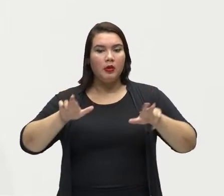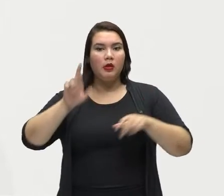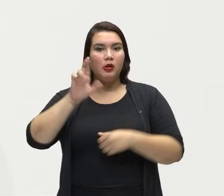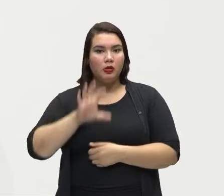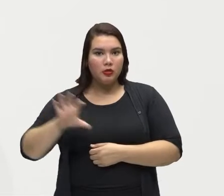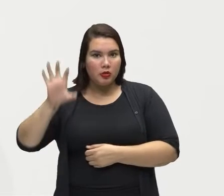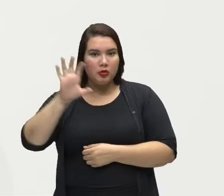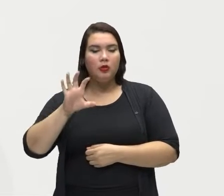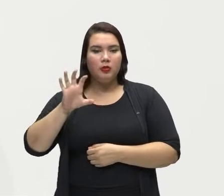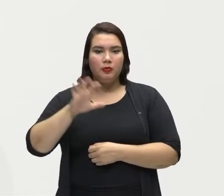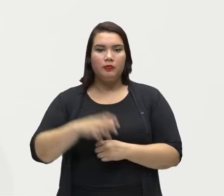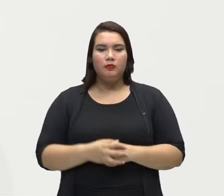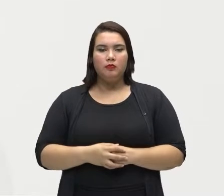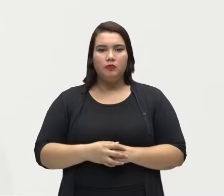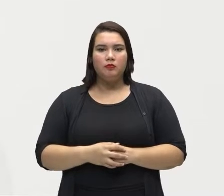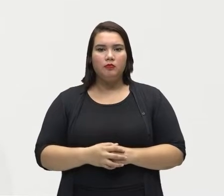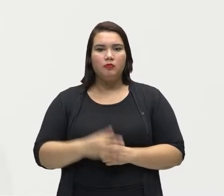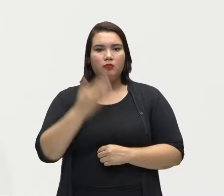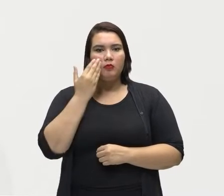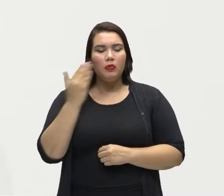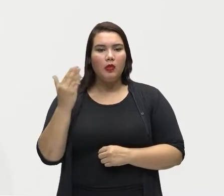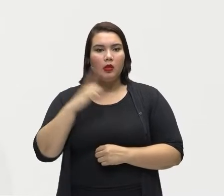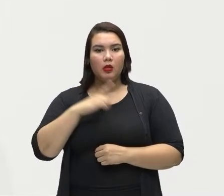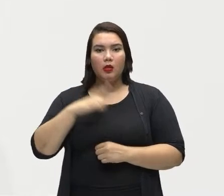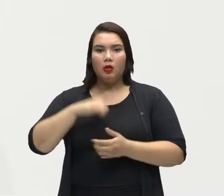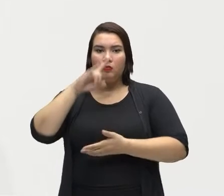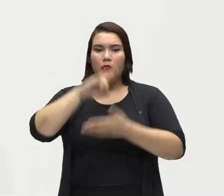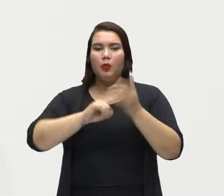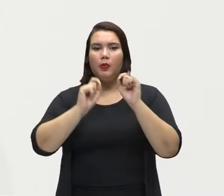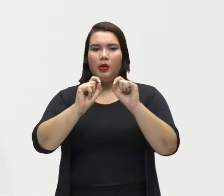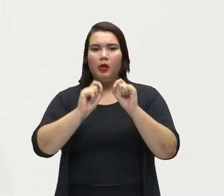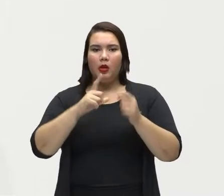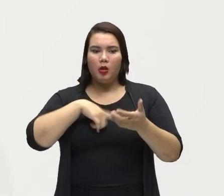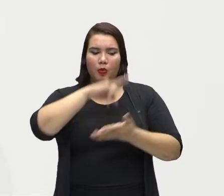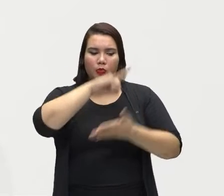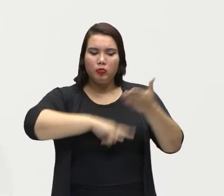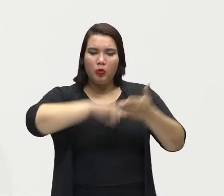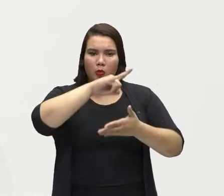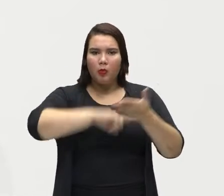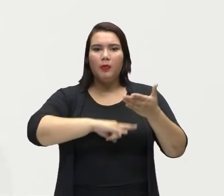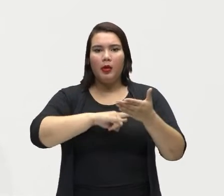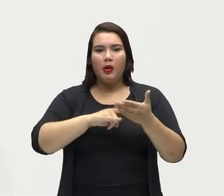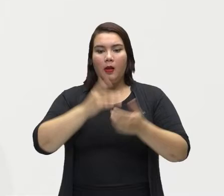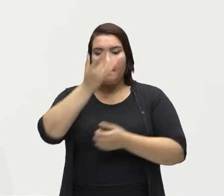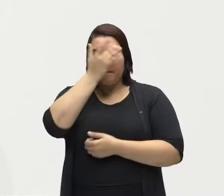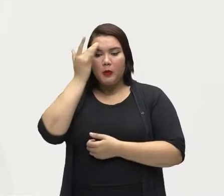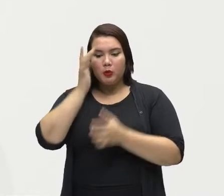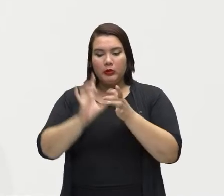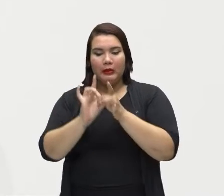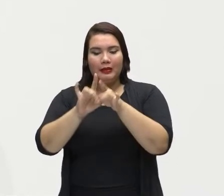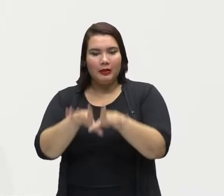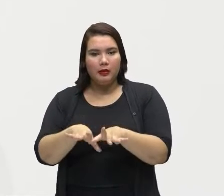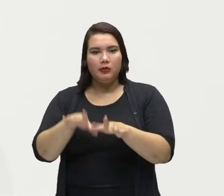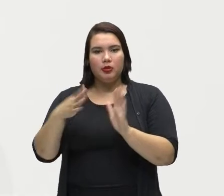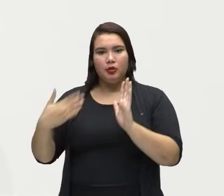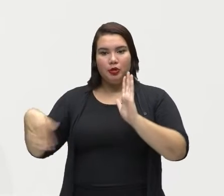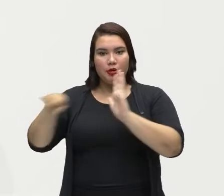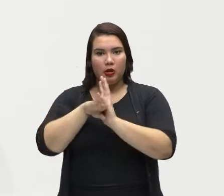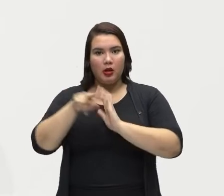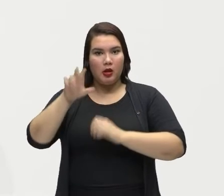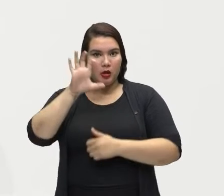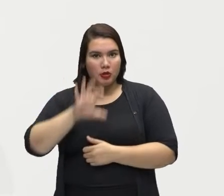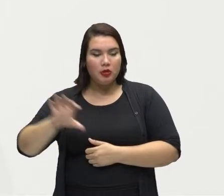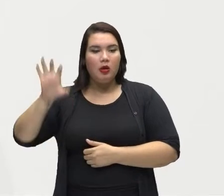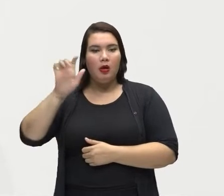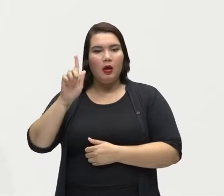só, segundo documentos deixados por comerciantes que chegavam à região, Gana já era um